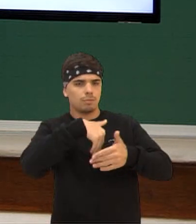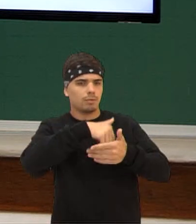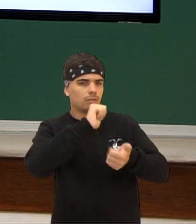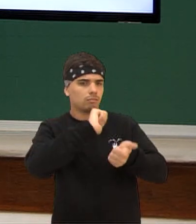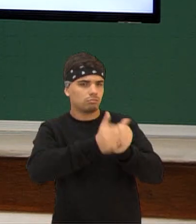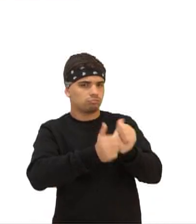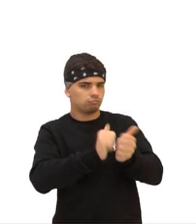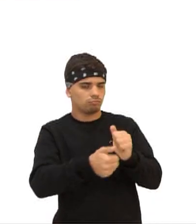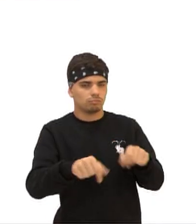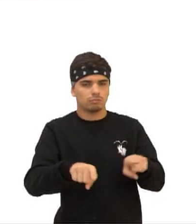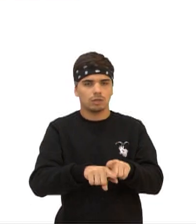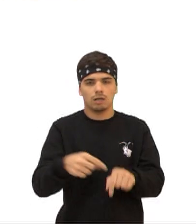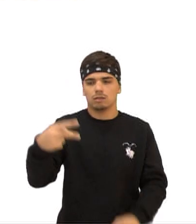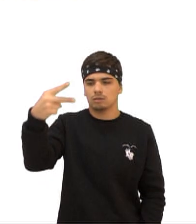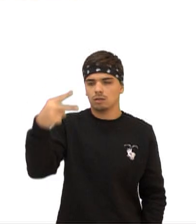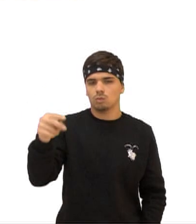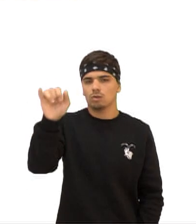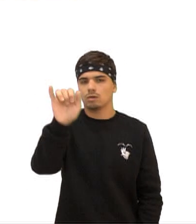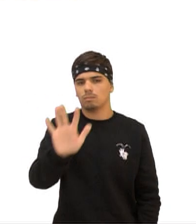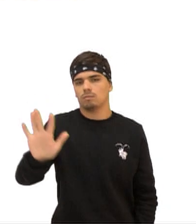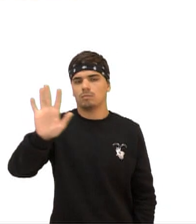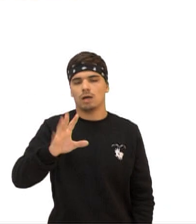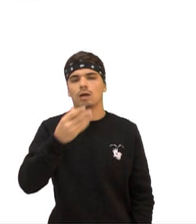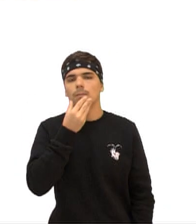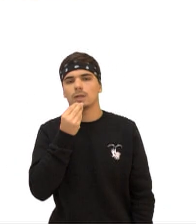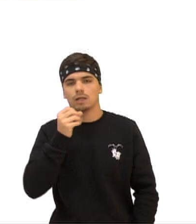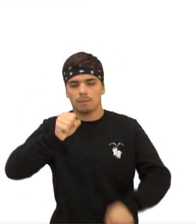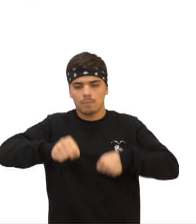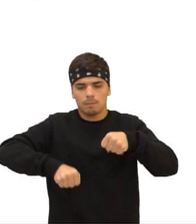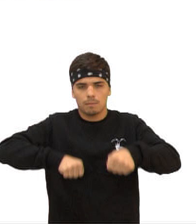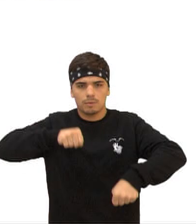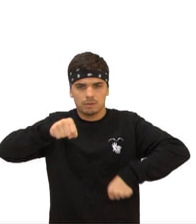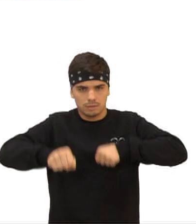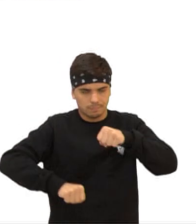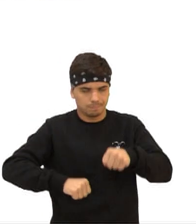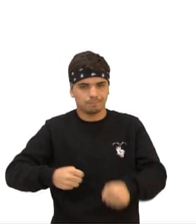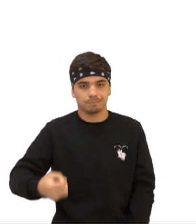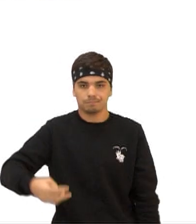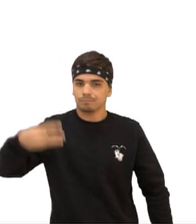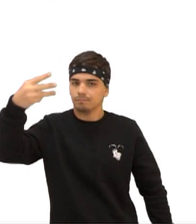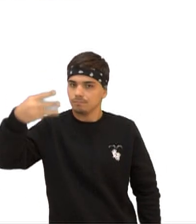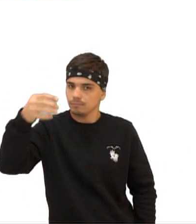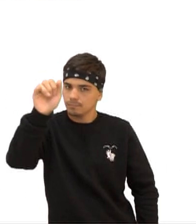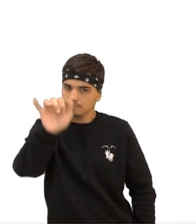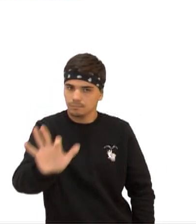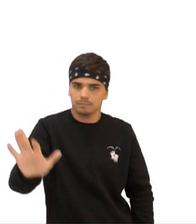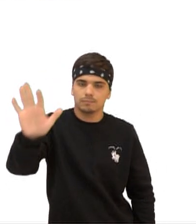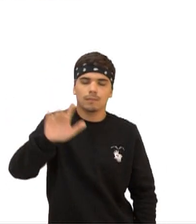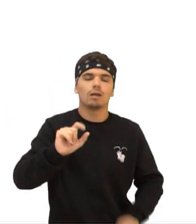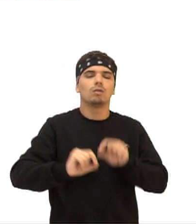na segunda figura o menino está andando de bicicleta na terceira ele está tocando